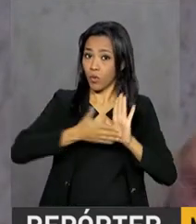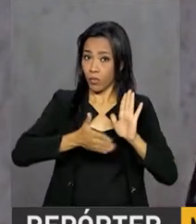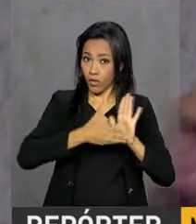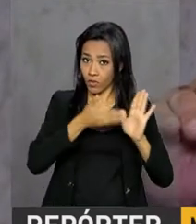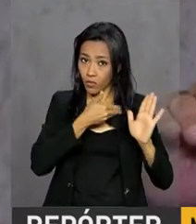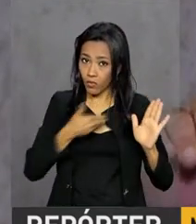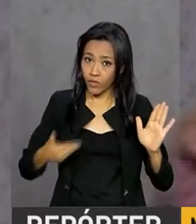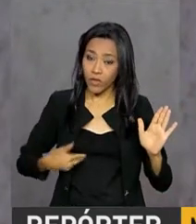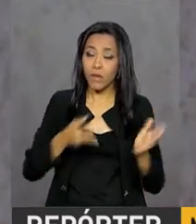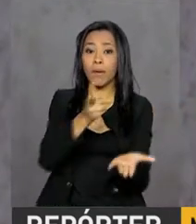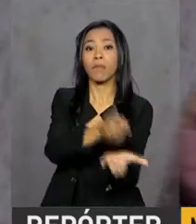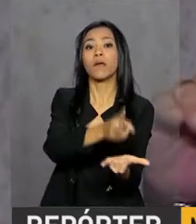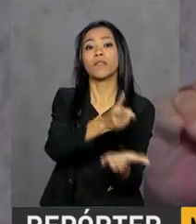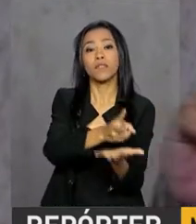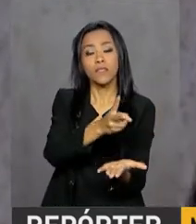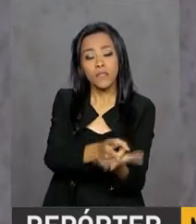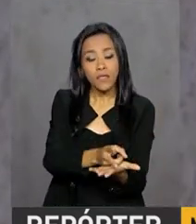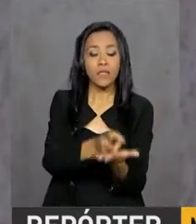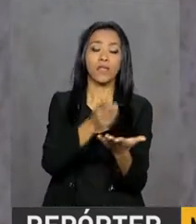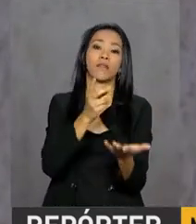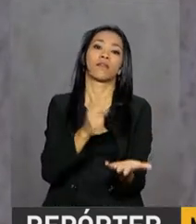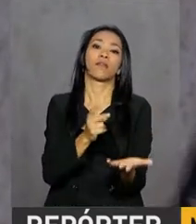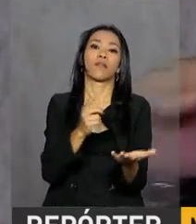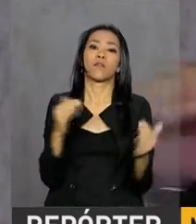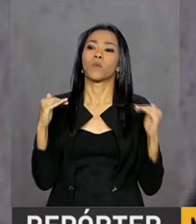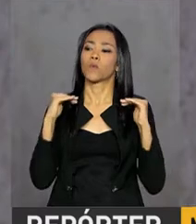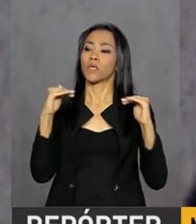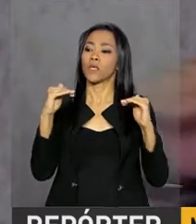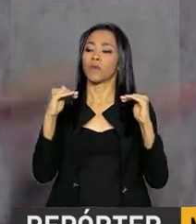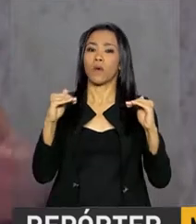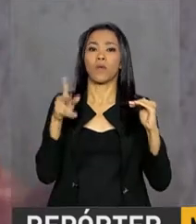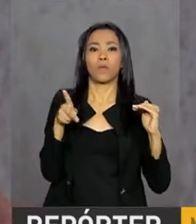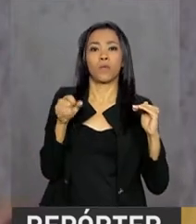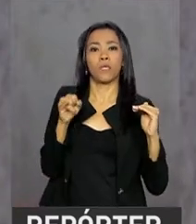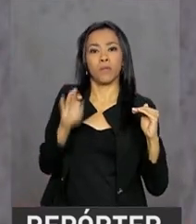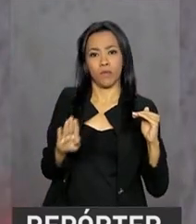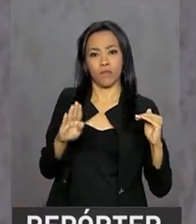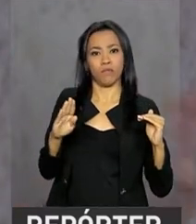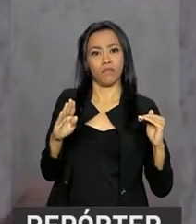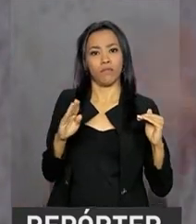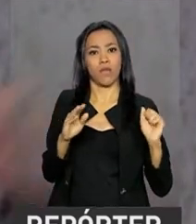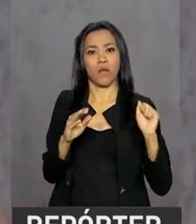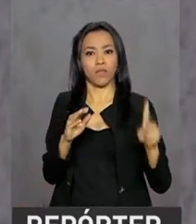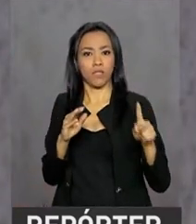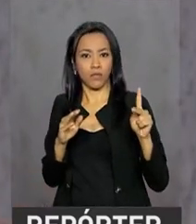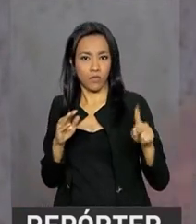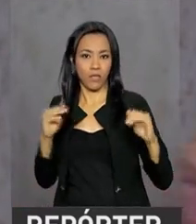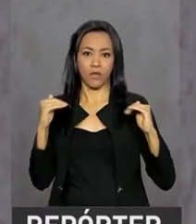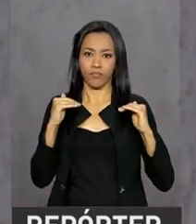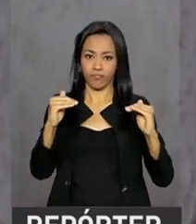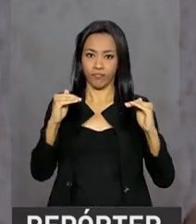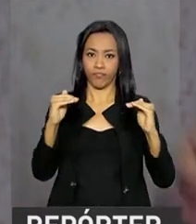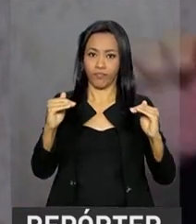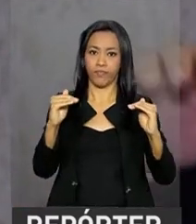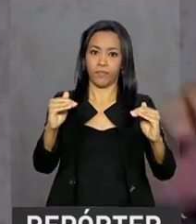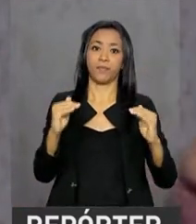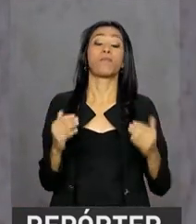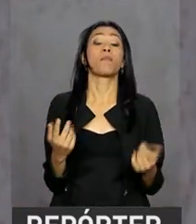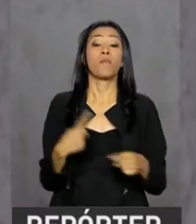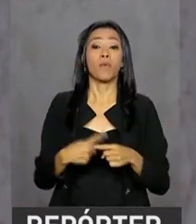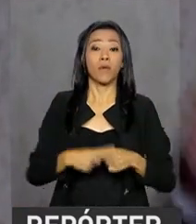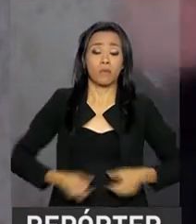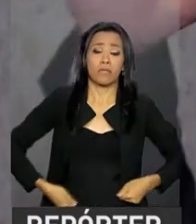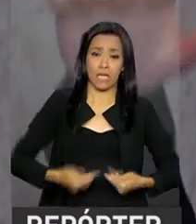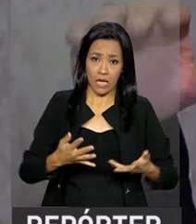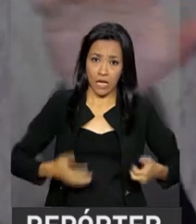relação da despesa previdenciária com proporção do pib constante por um longo tempo e termos reais a própria despesa da